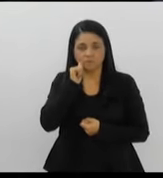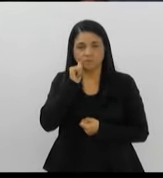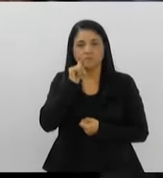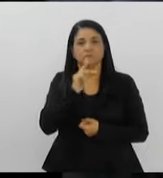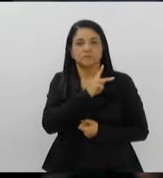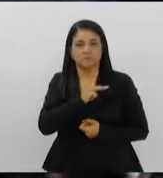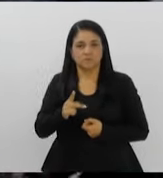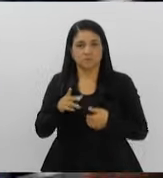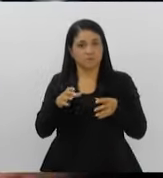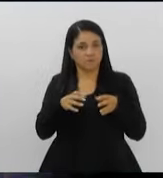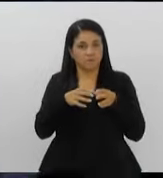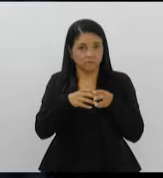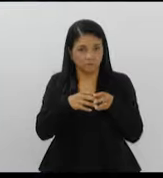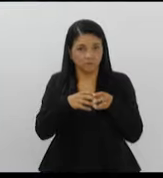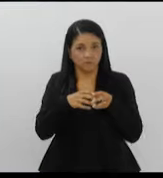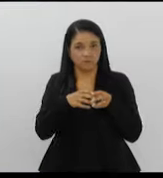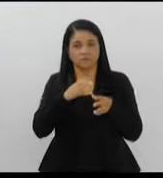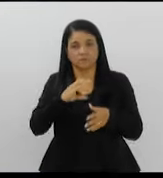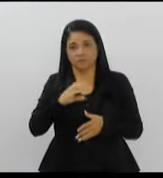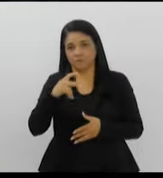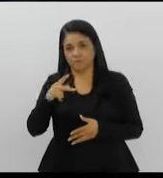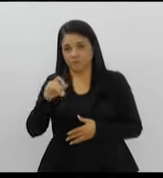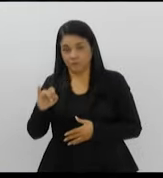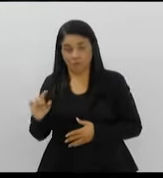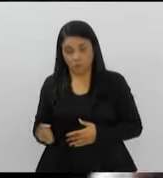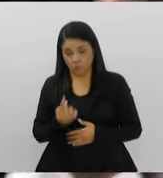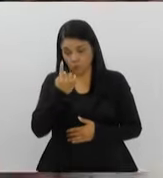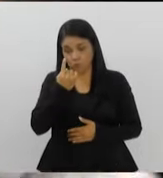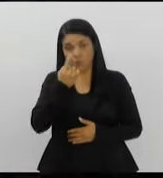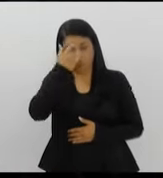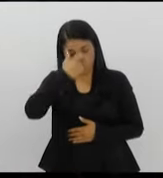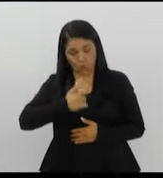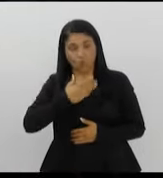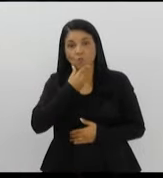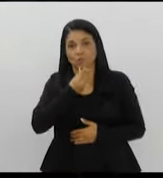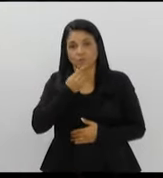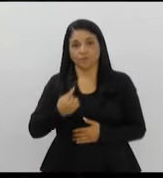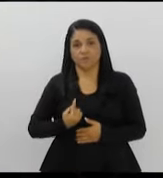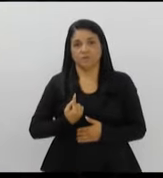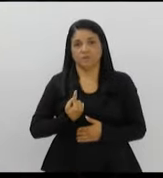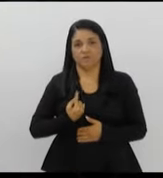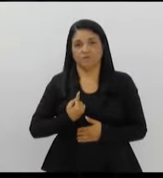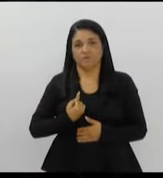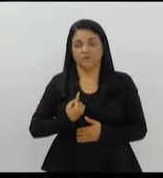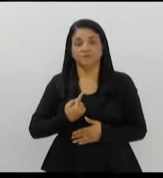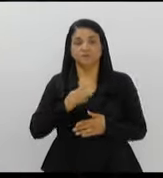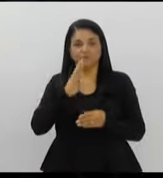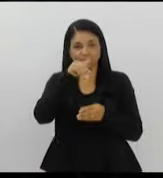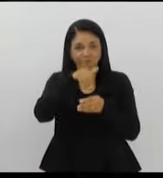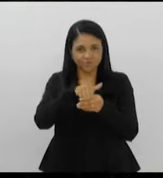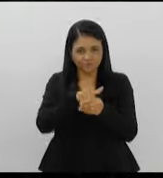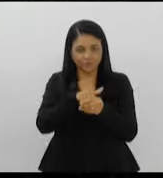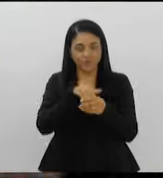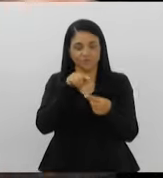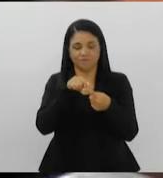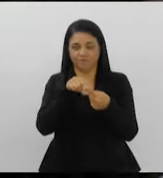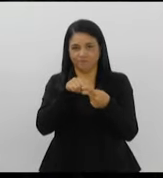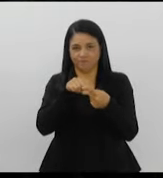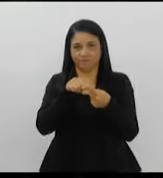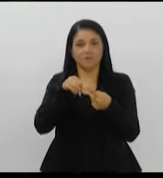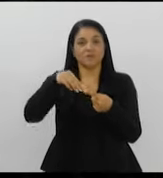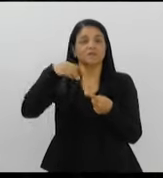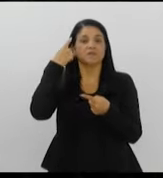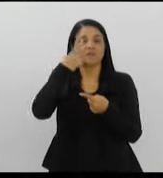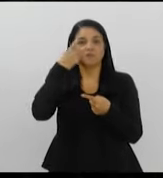a comissão. Aliás, eu era o único homem. Então, meu primeiro voto é para a deputada